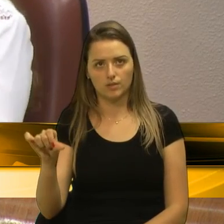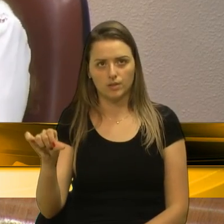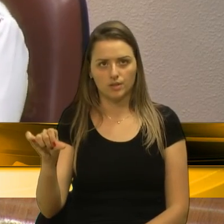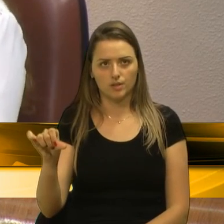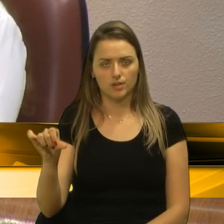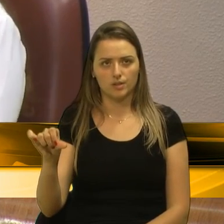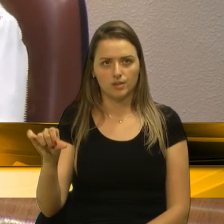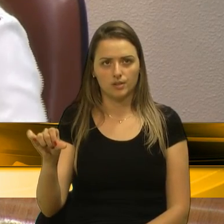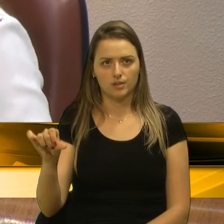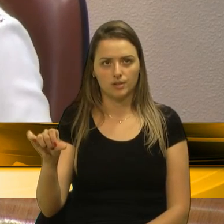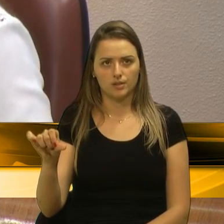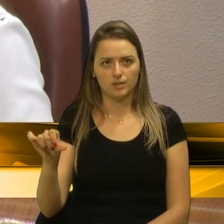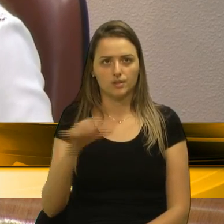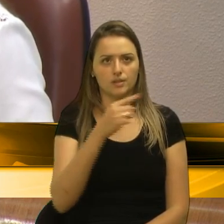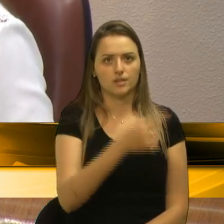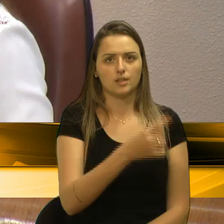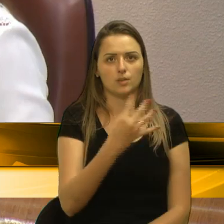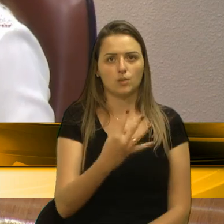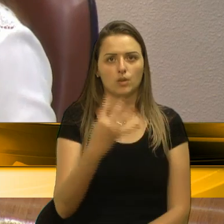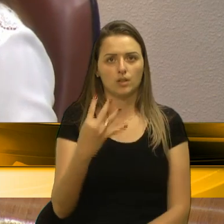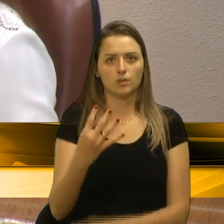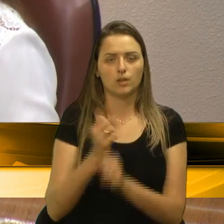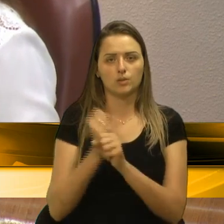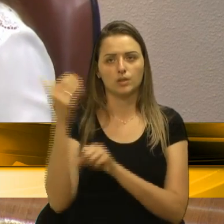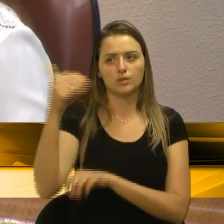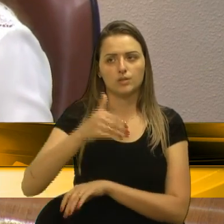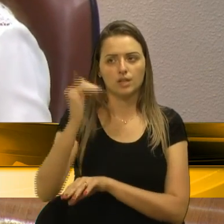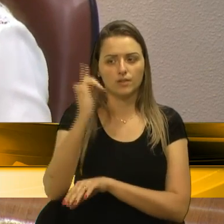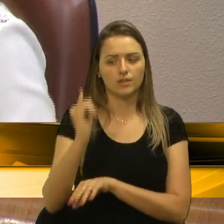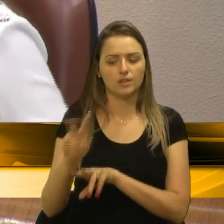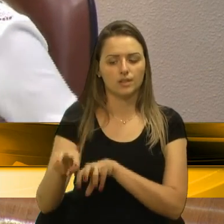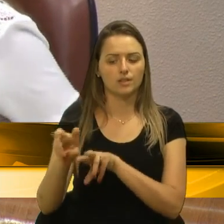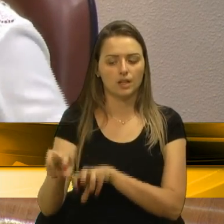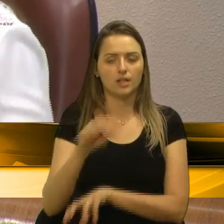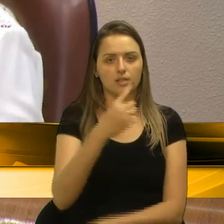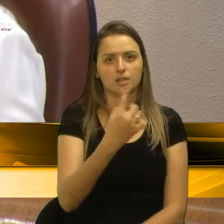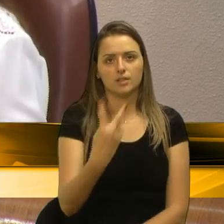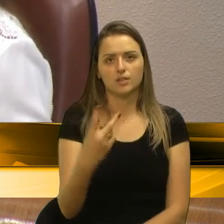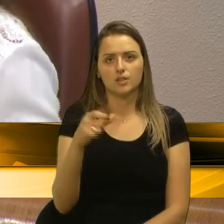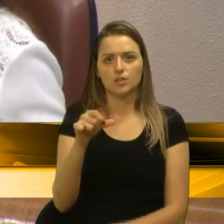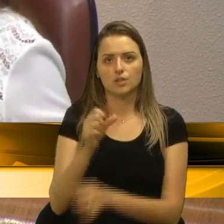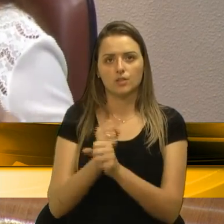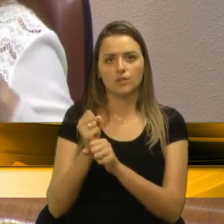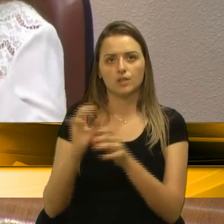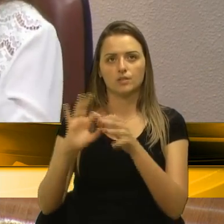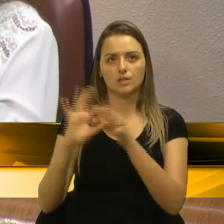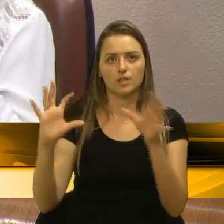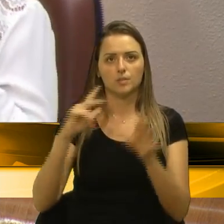144 anos de colonização e 129 de emancipação política.